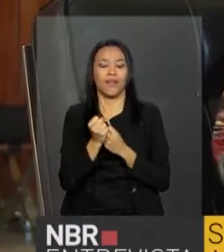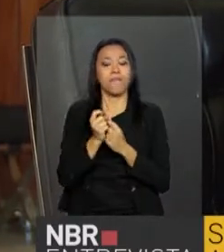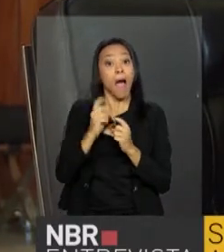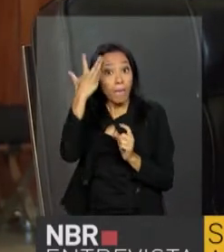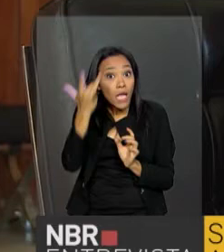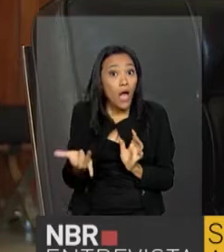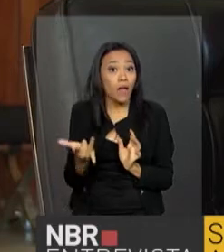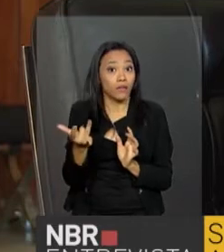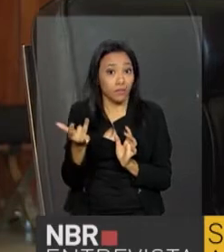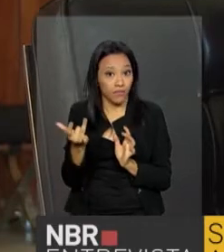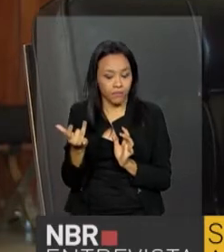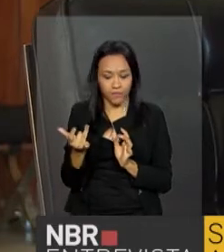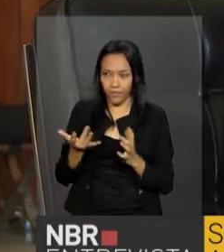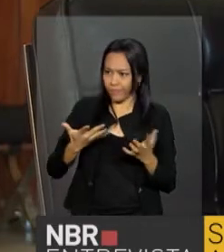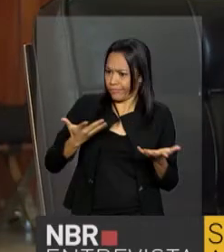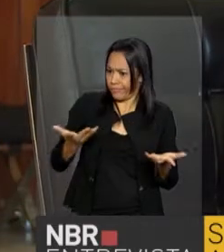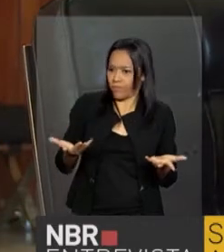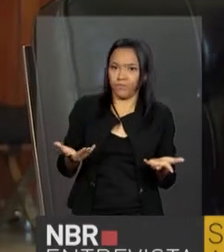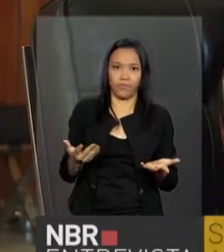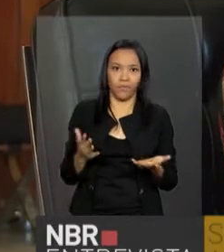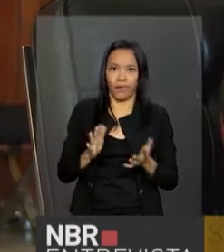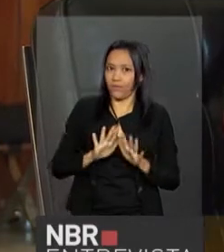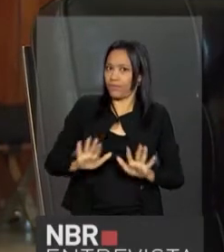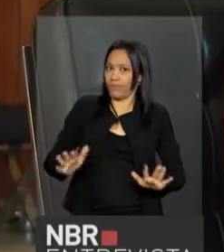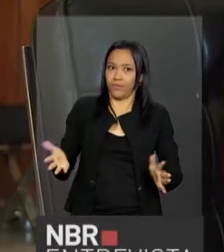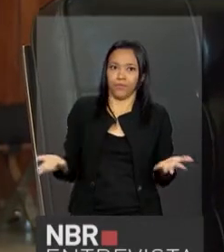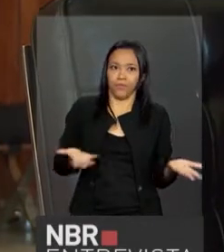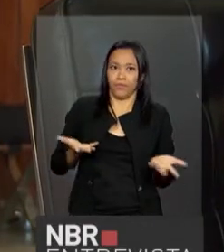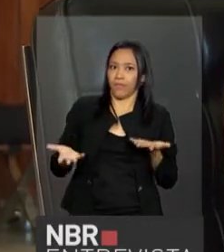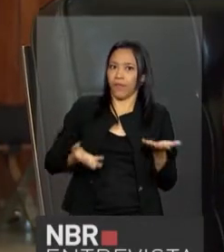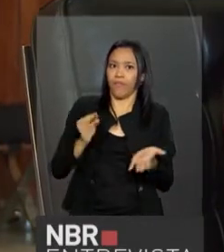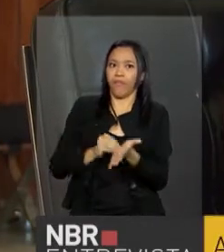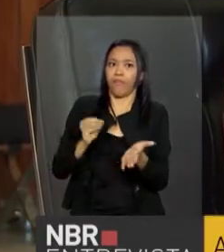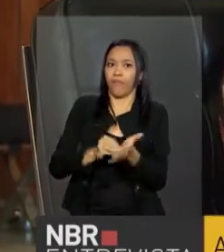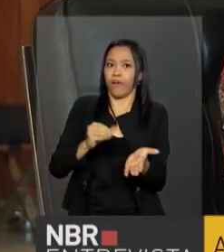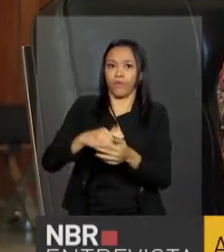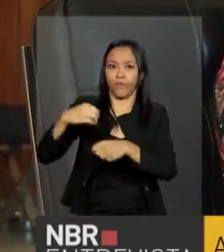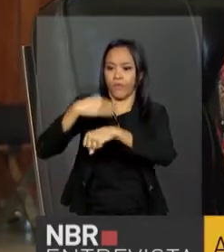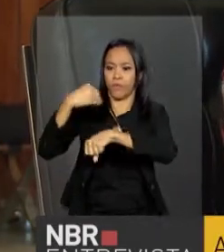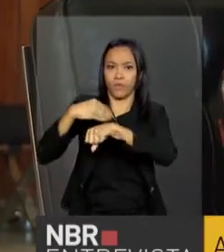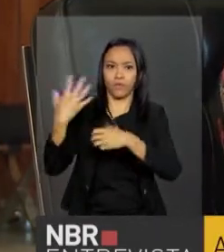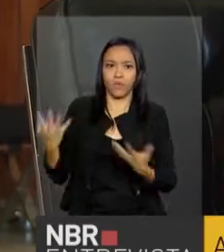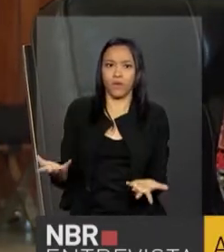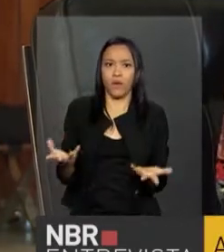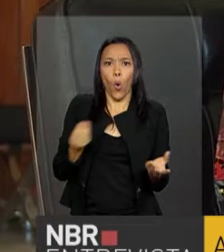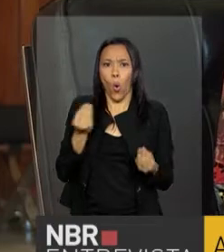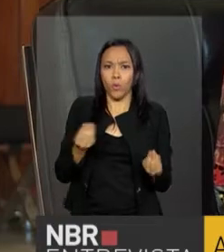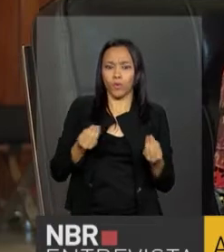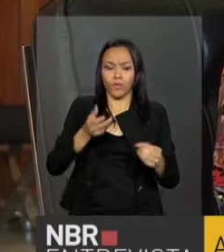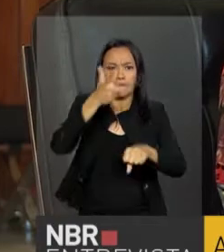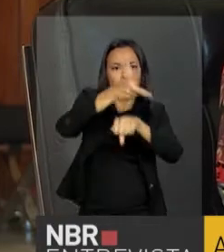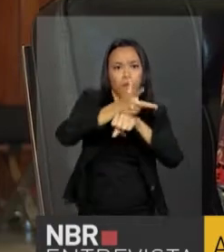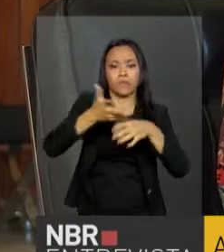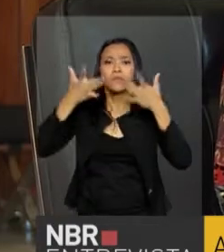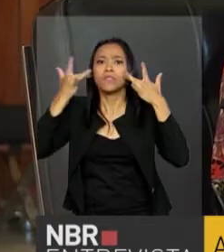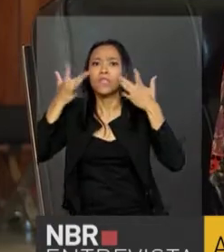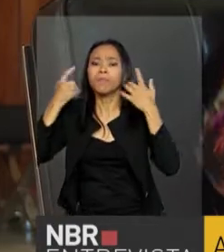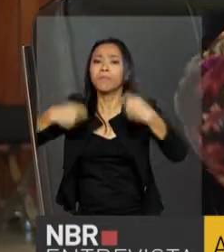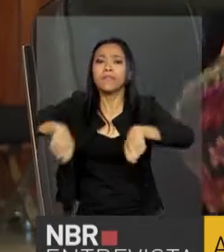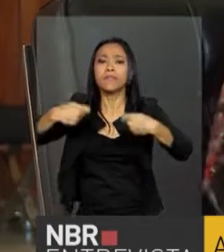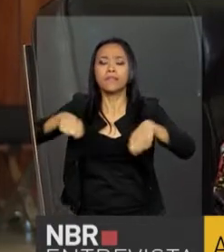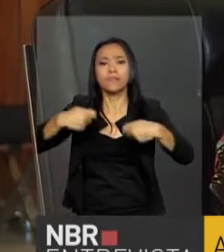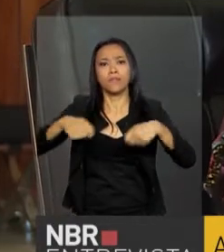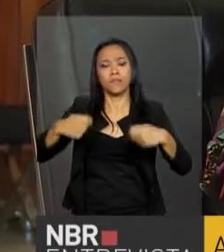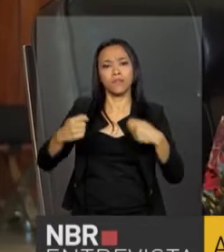pra amanhã. Não é assim, né, falta informação, pra você fazer cinema, teatro, você precisa de,